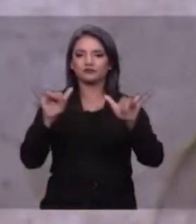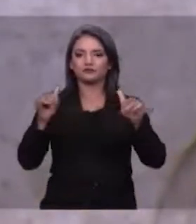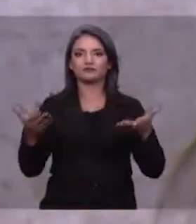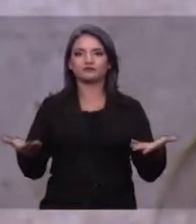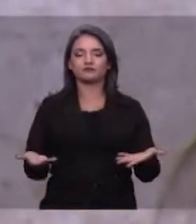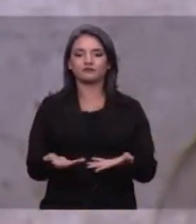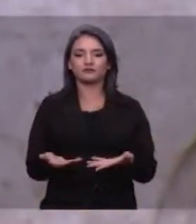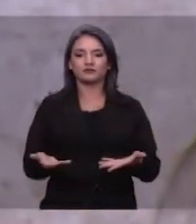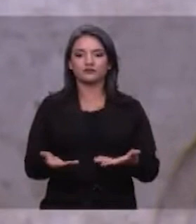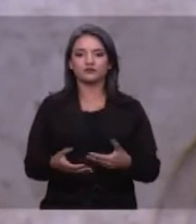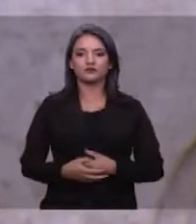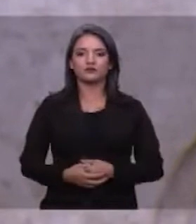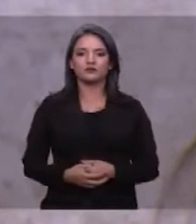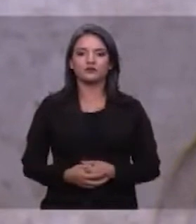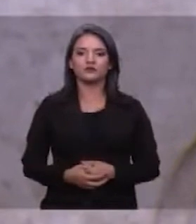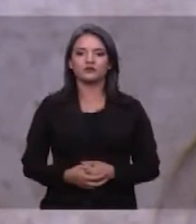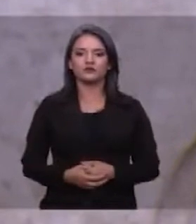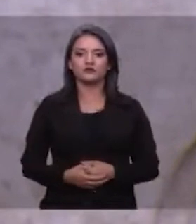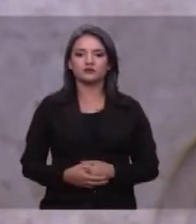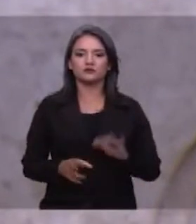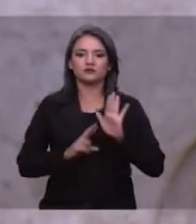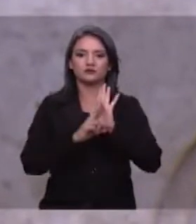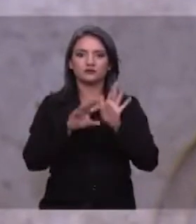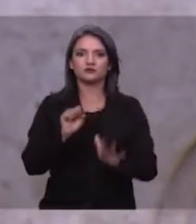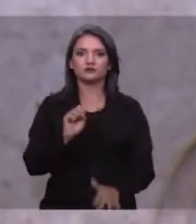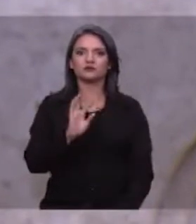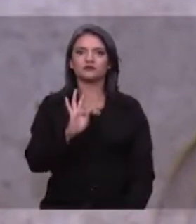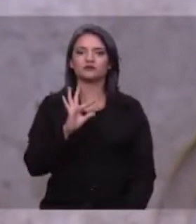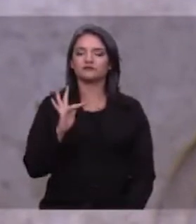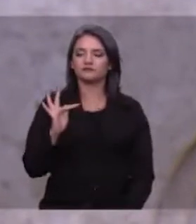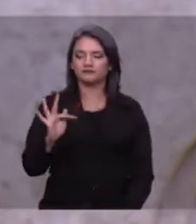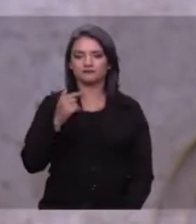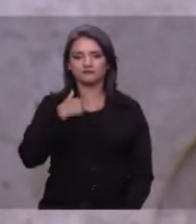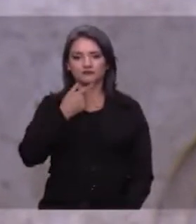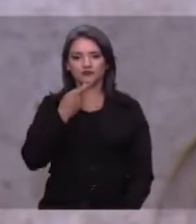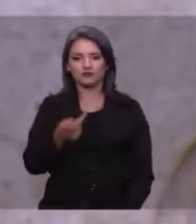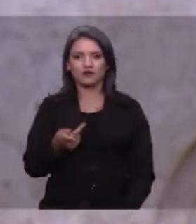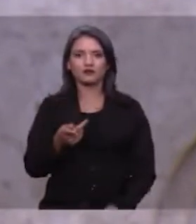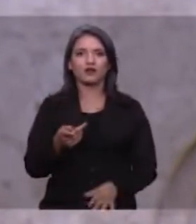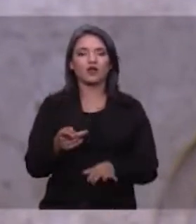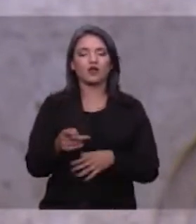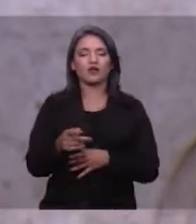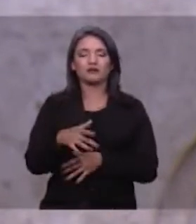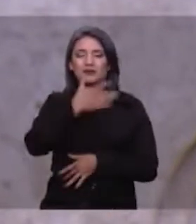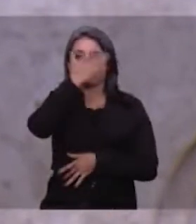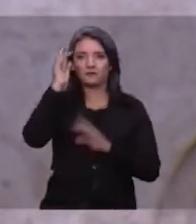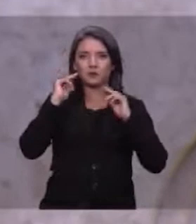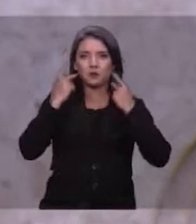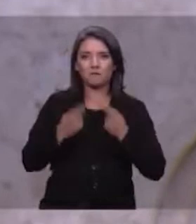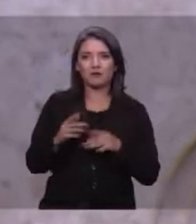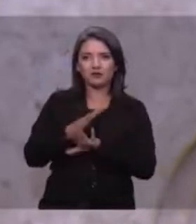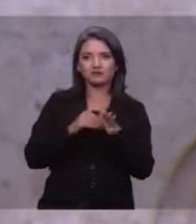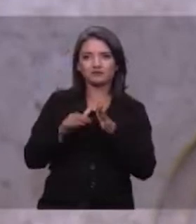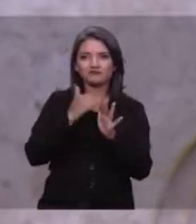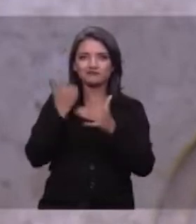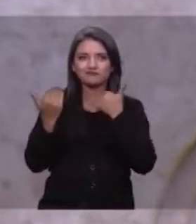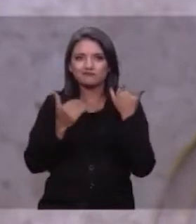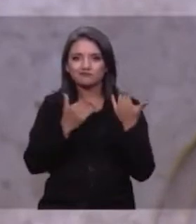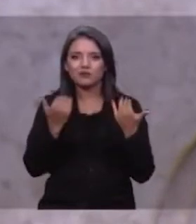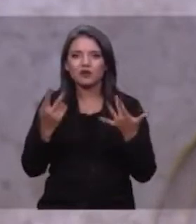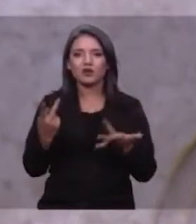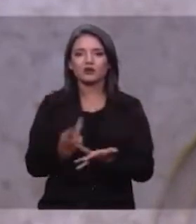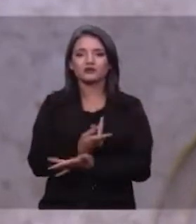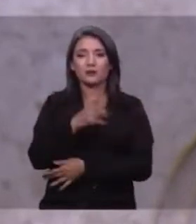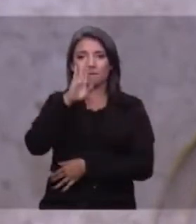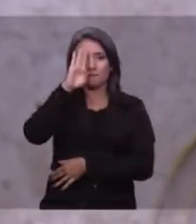recente. Digo em nome do Supremo Tribunal Federal: toda perda de vida humana, ainda mais quando se encontre